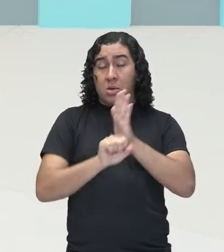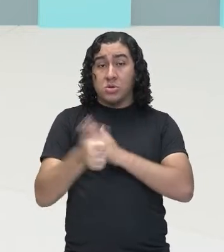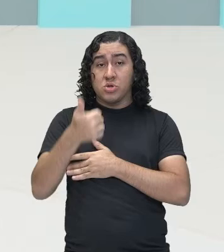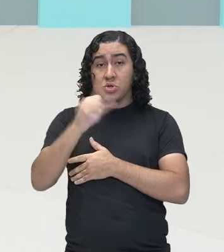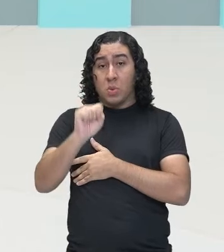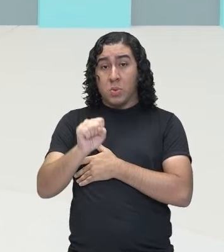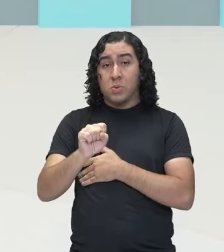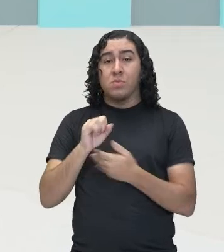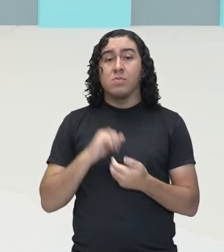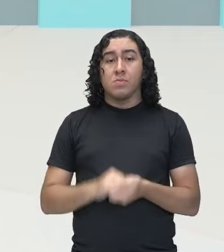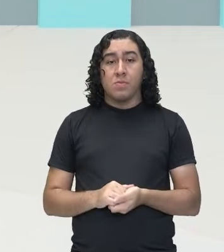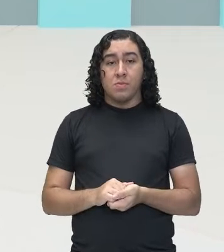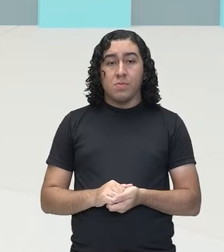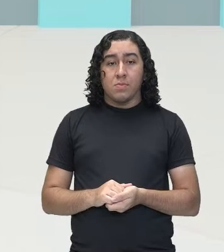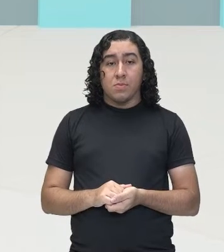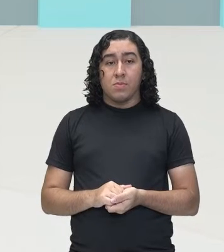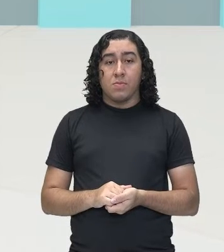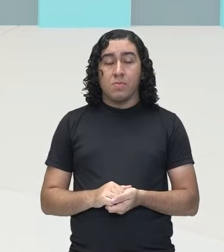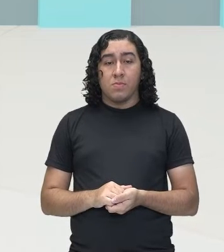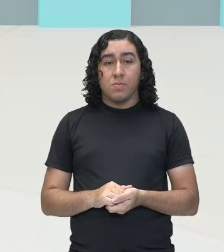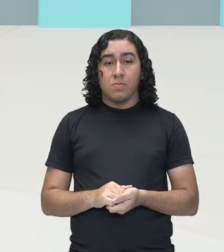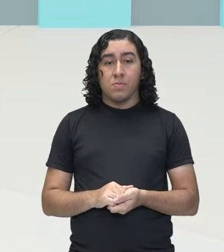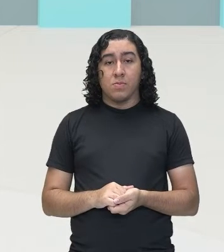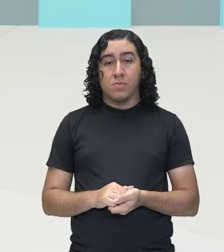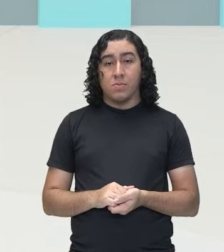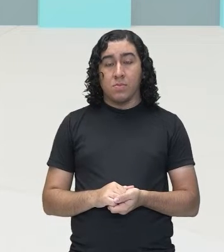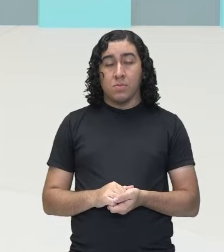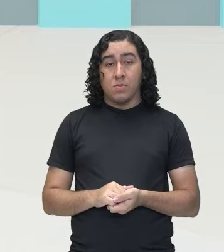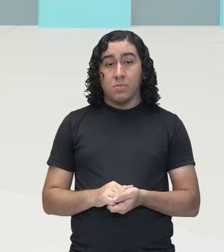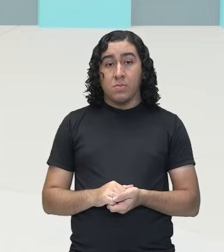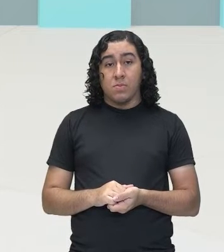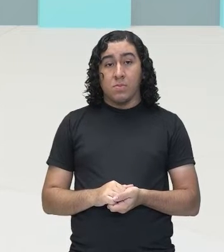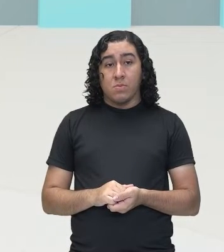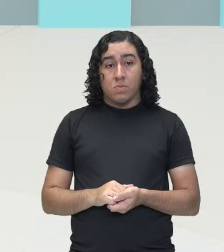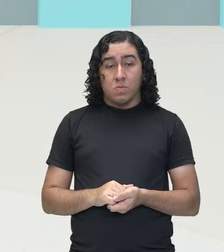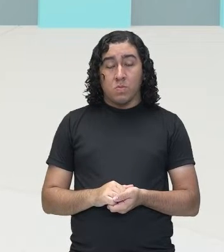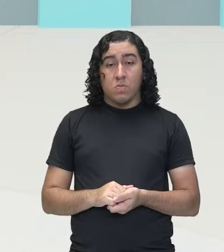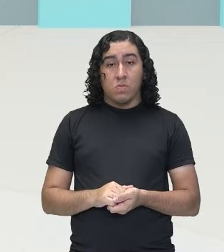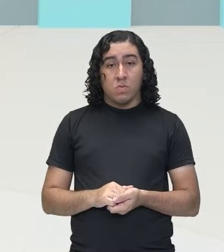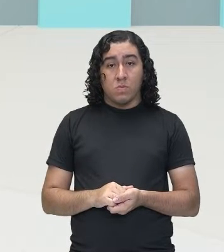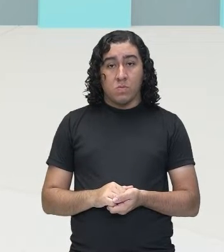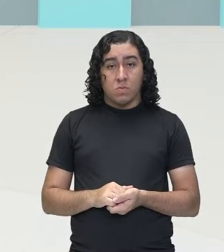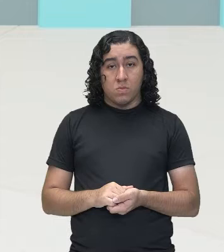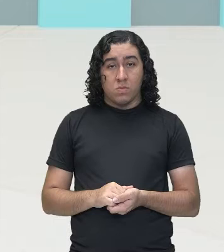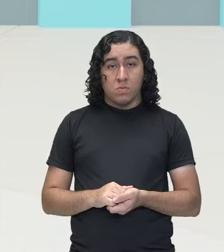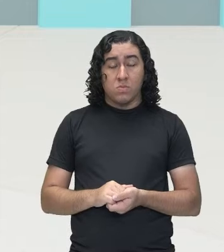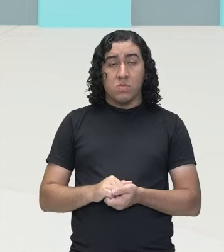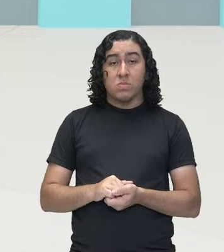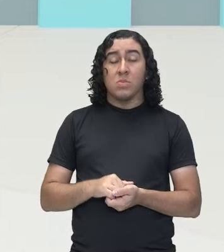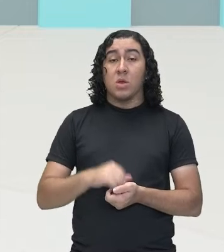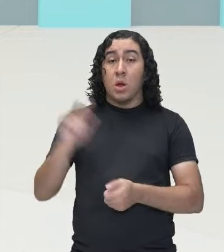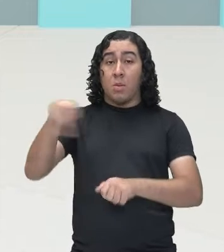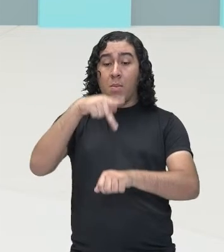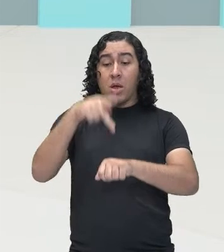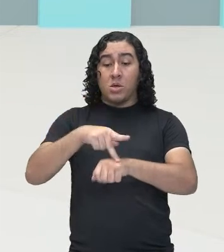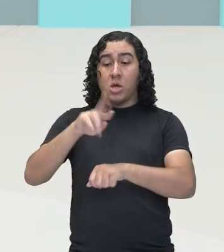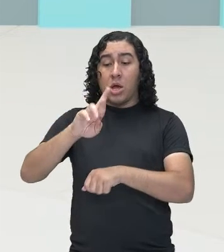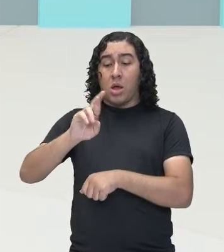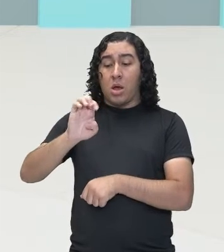Então, a técnica se popularizou na República Tcheca nos anos